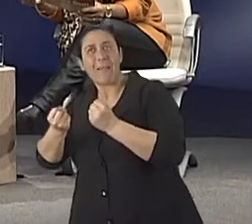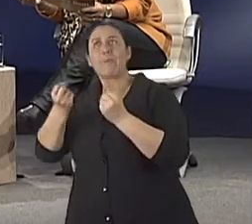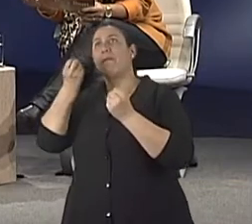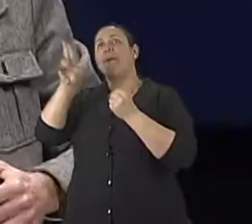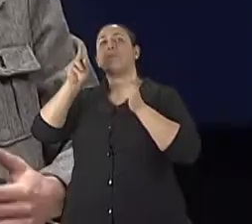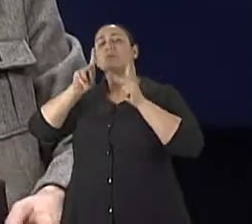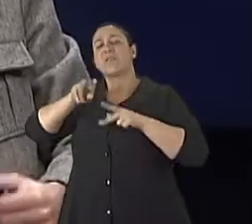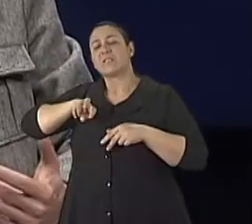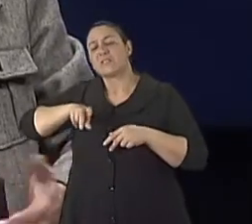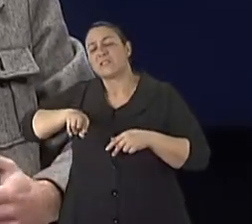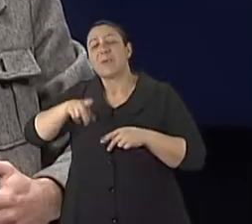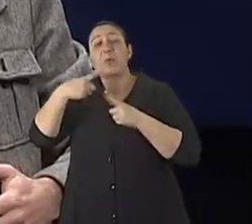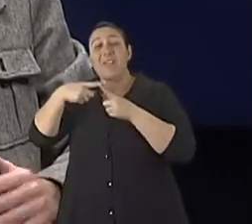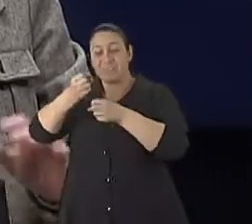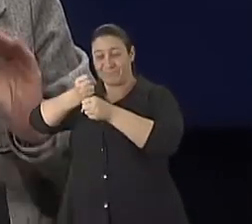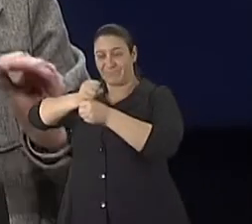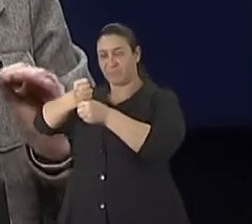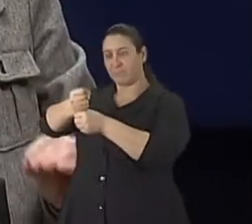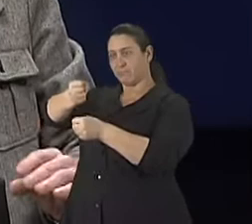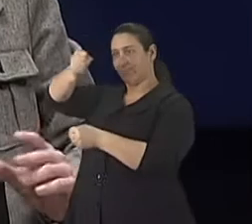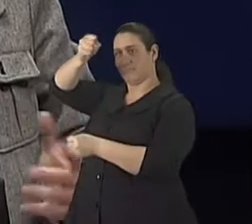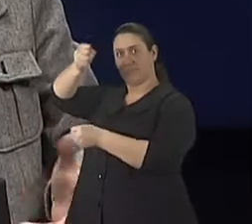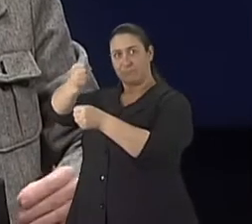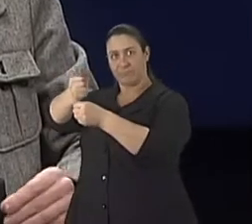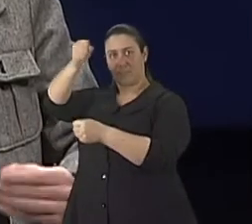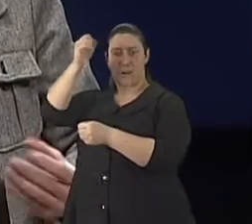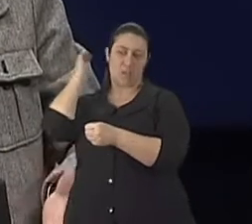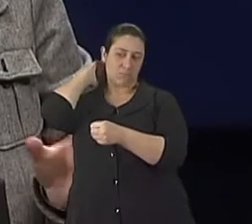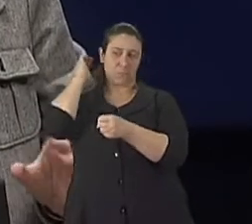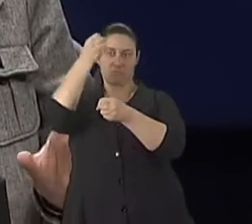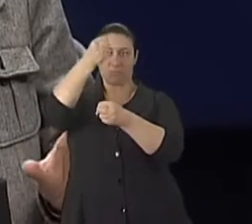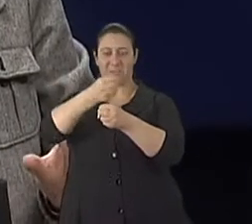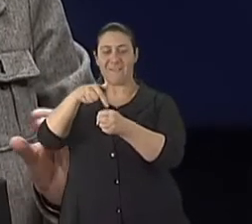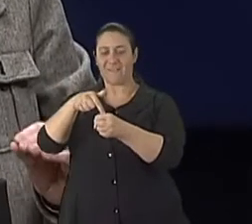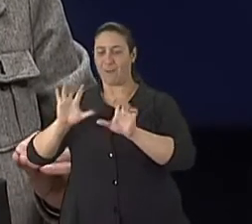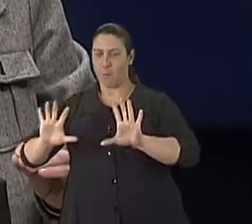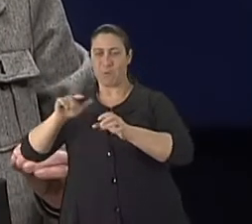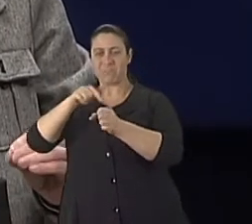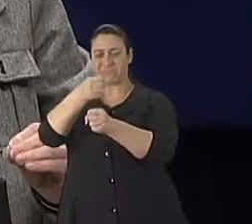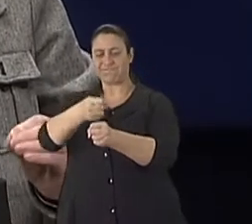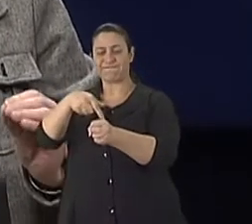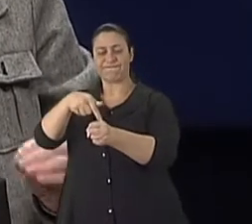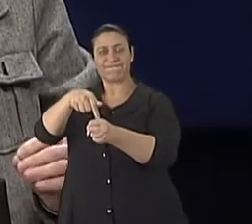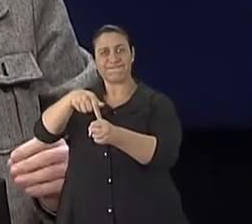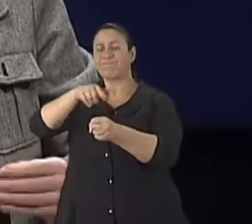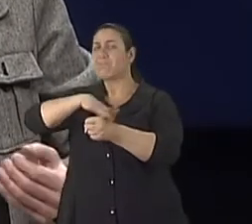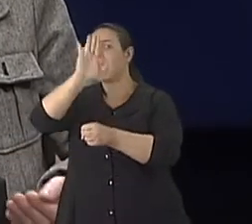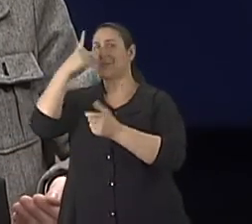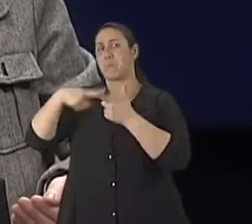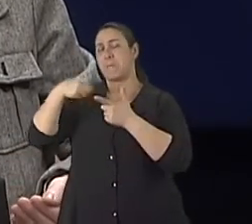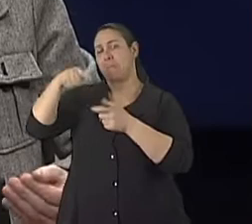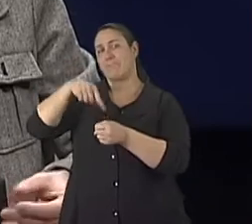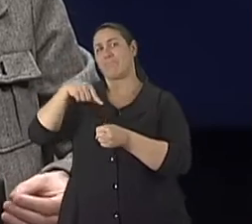enfraquecido dentro dessas épocas de abordagem mais de tratamento a gente não como sempre comentando é um tratamento